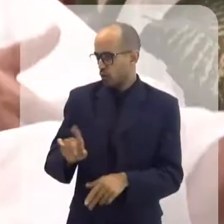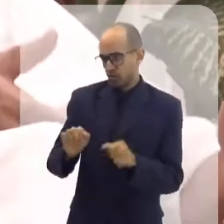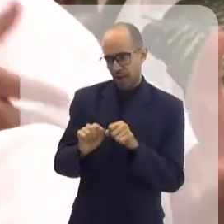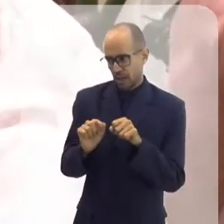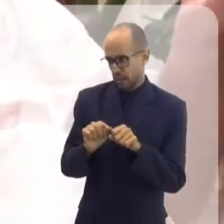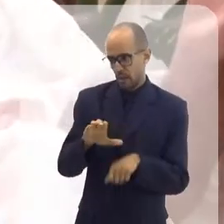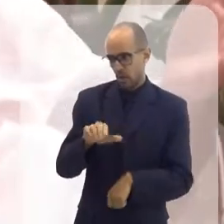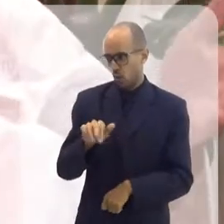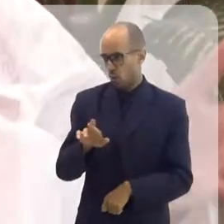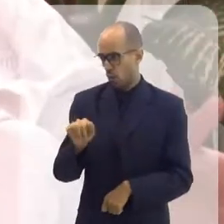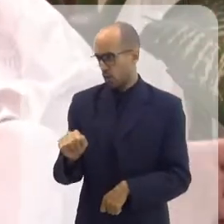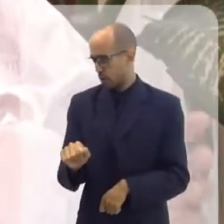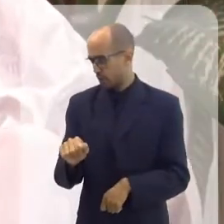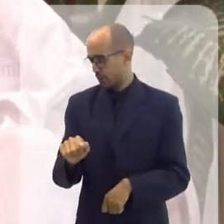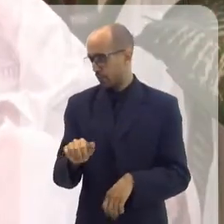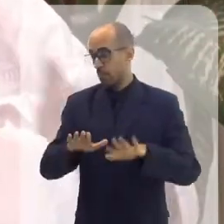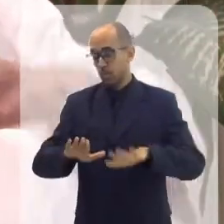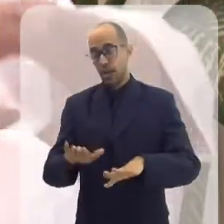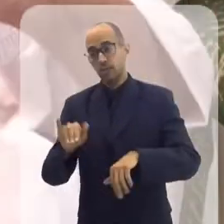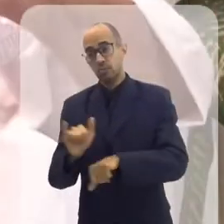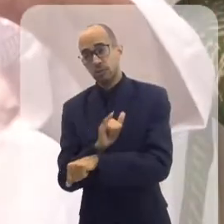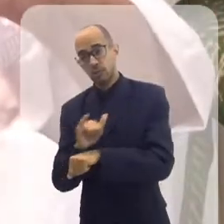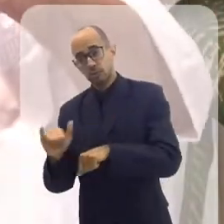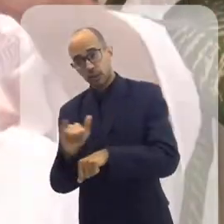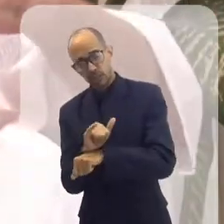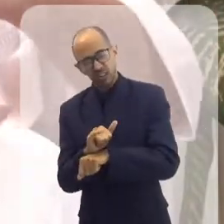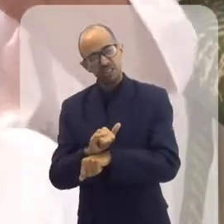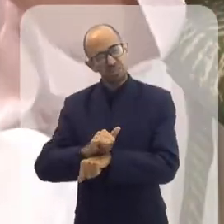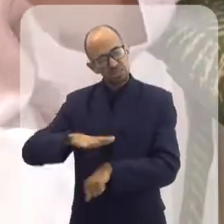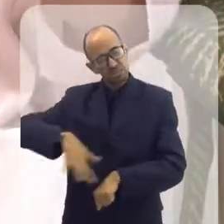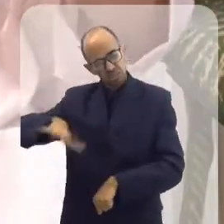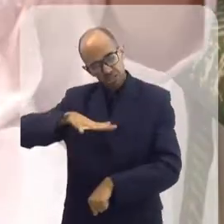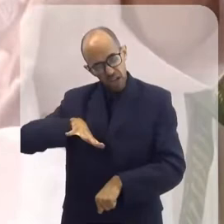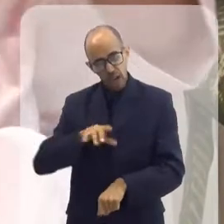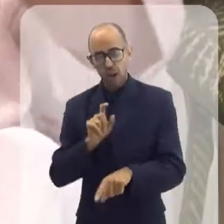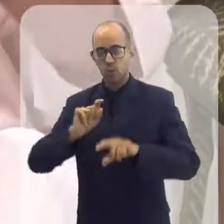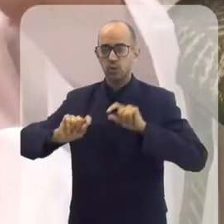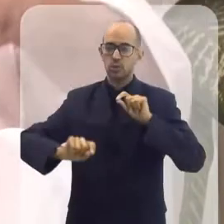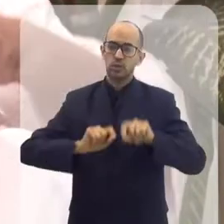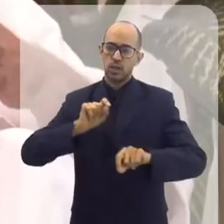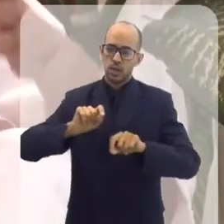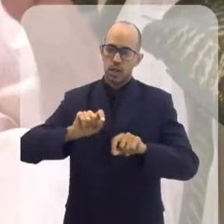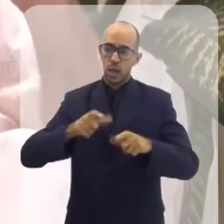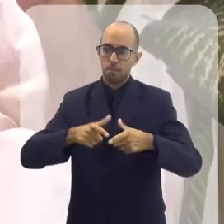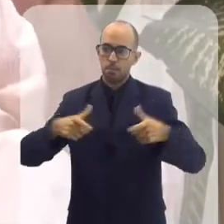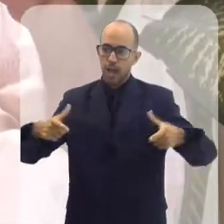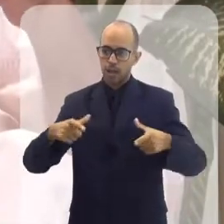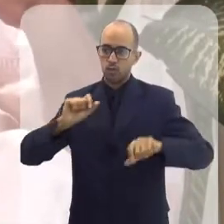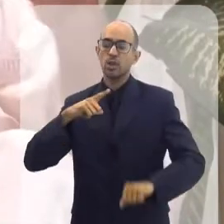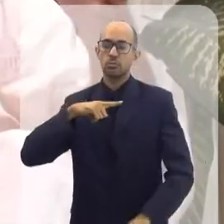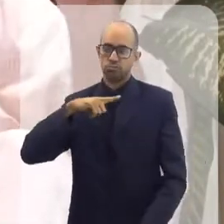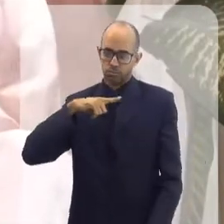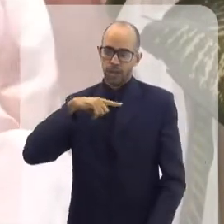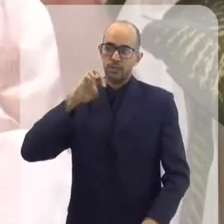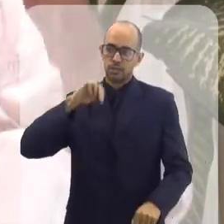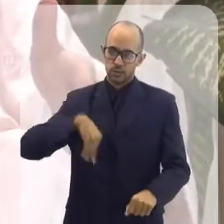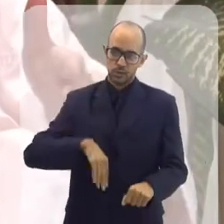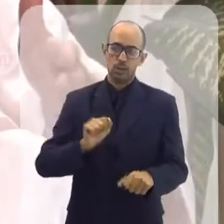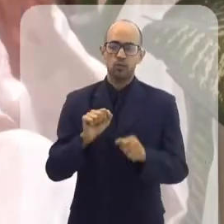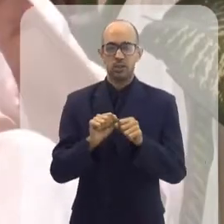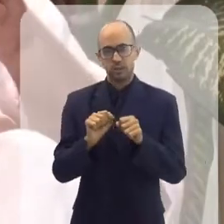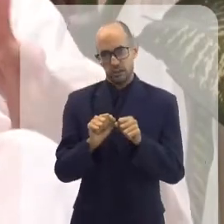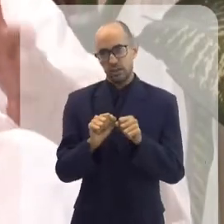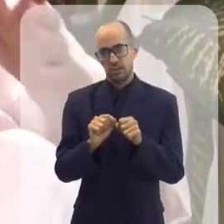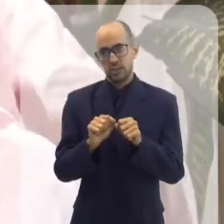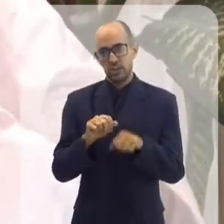pessoas que não fazem a cura também é isso mais uma e talvez um pouco mais genérico generalizada a maioria